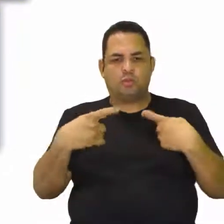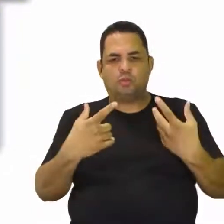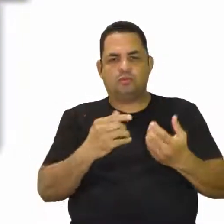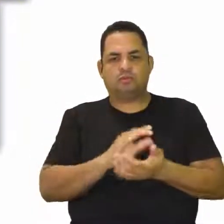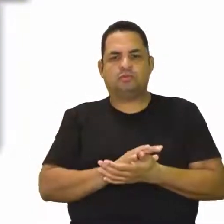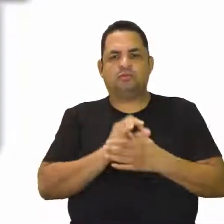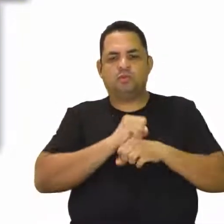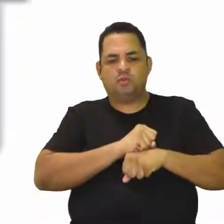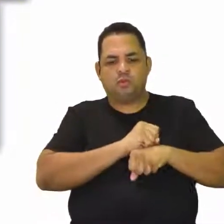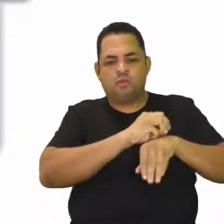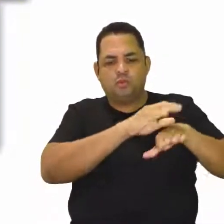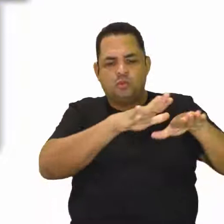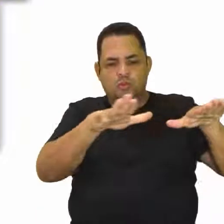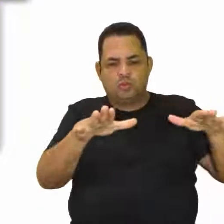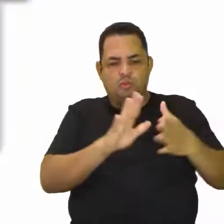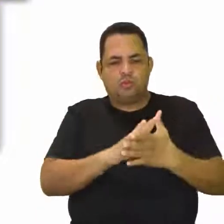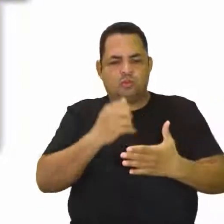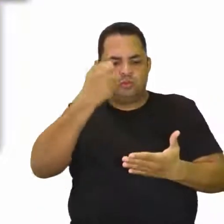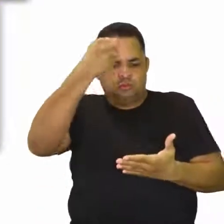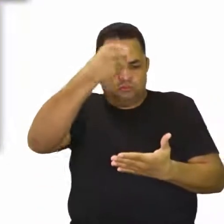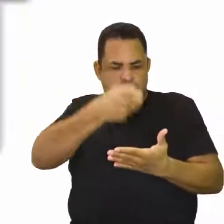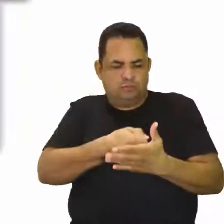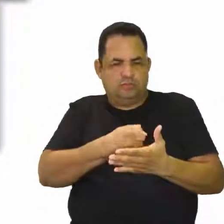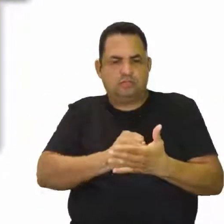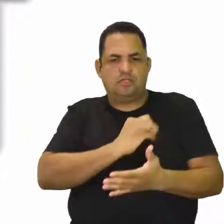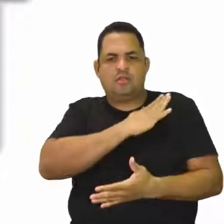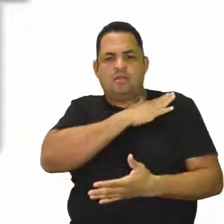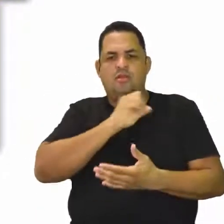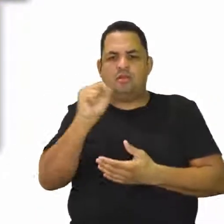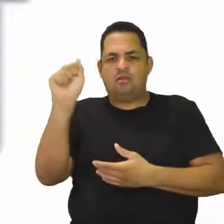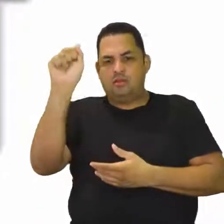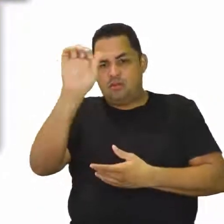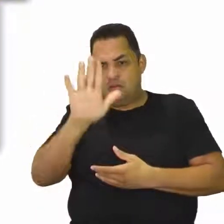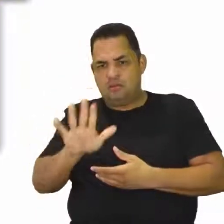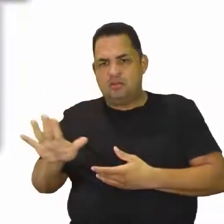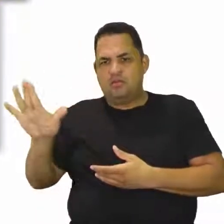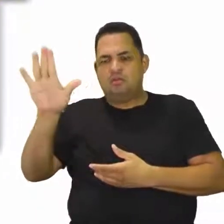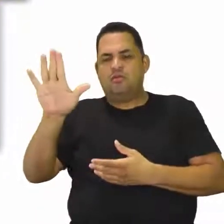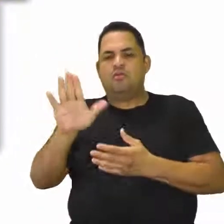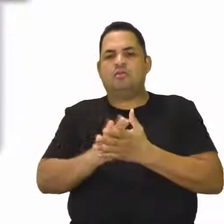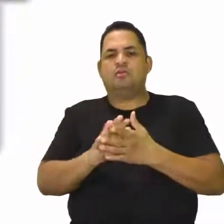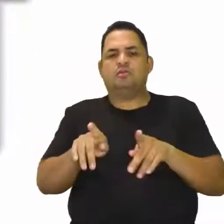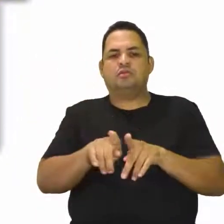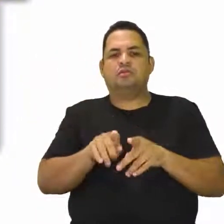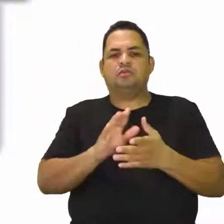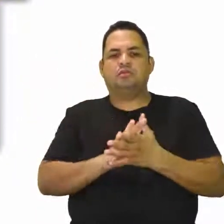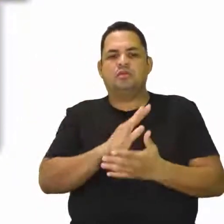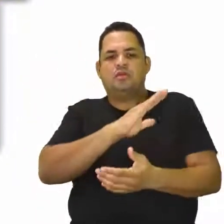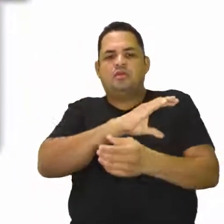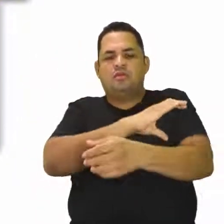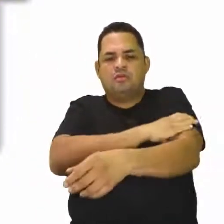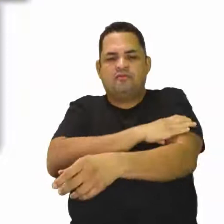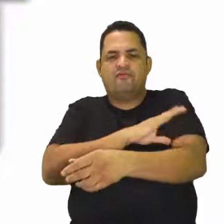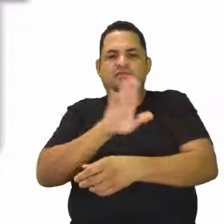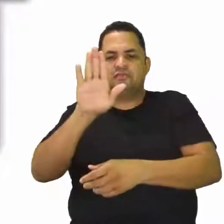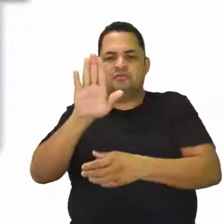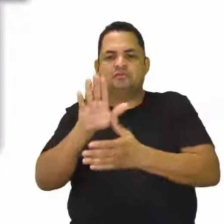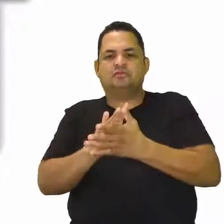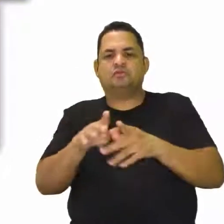O expansionismo das ditaduras na Europa, e diga-se de passagem, o fascismo e o